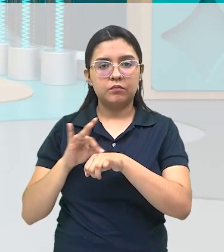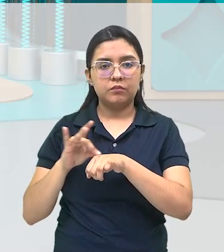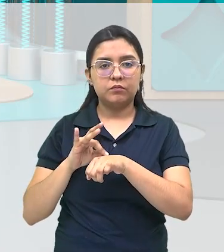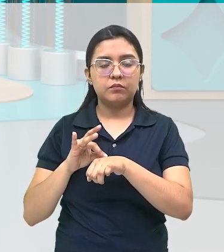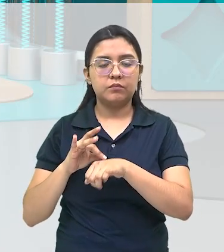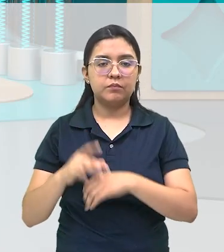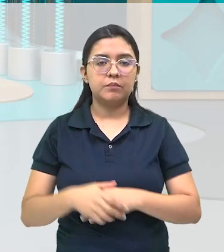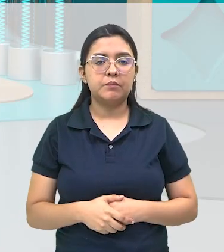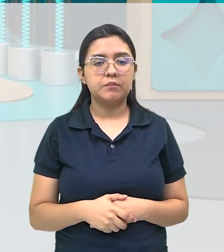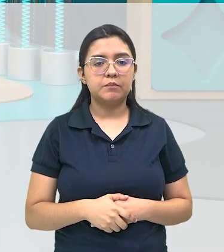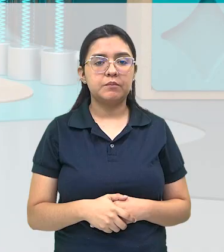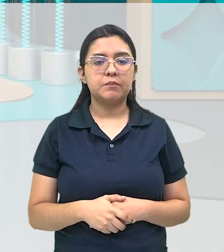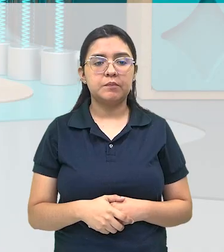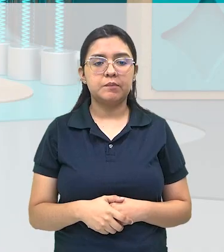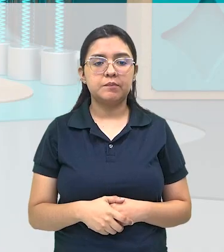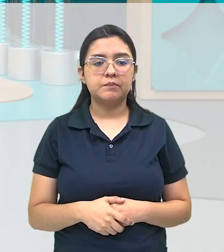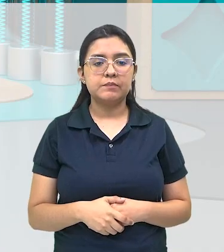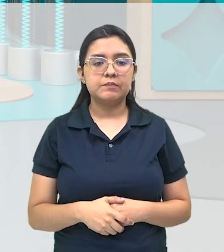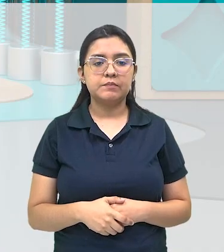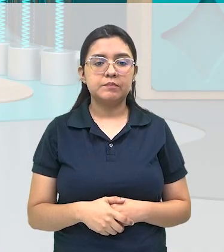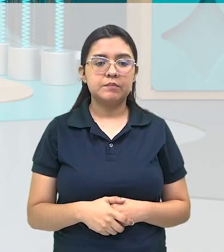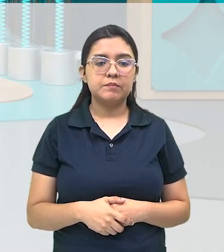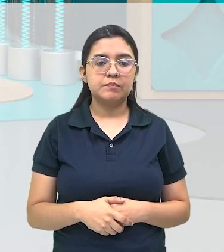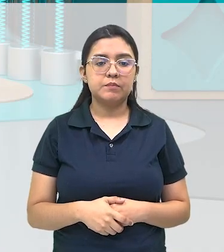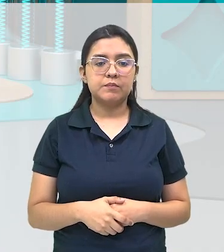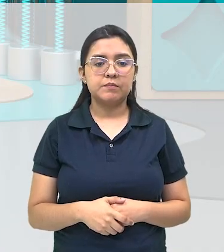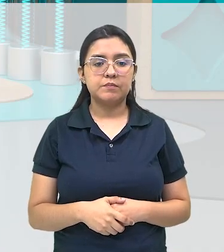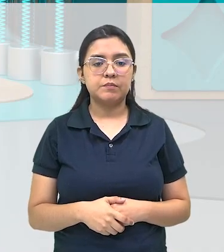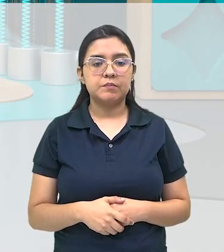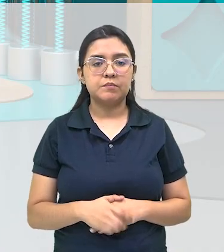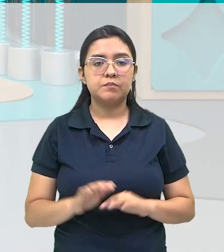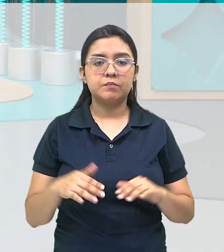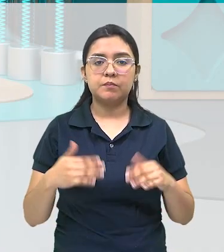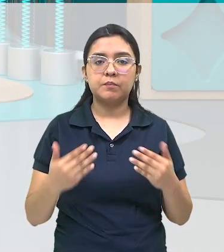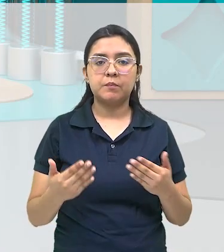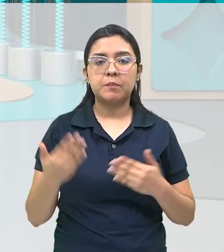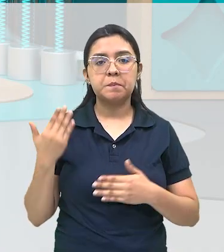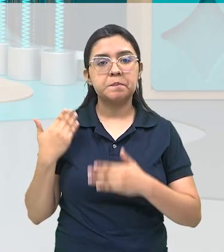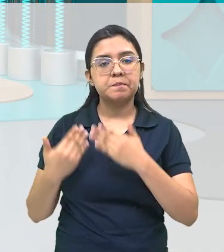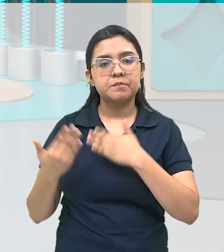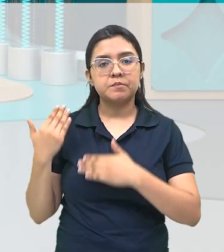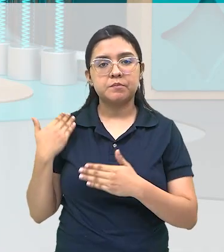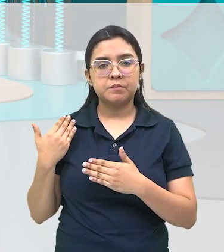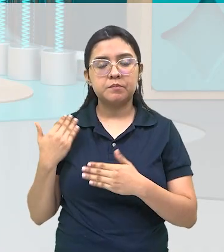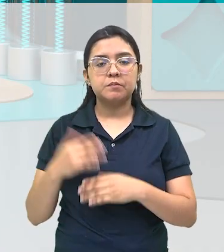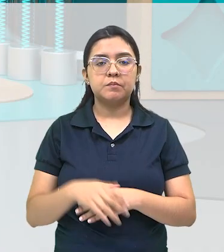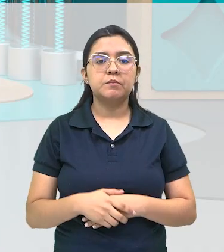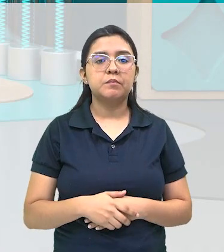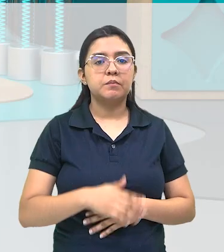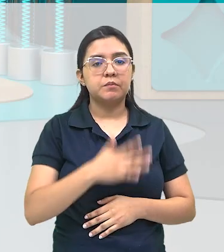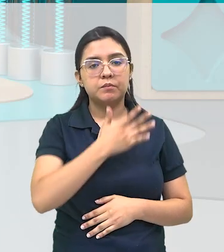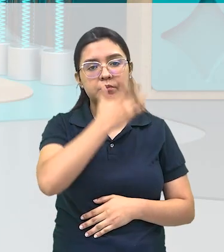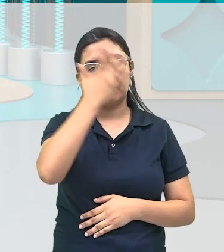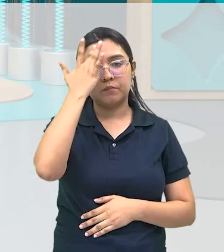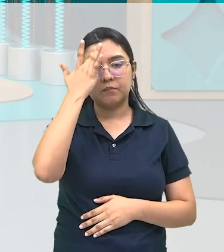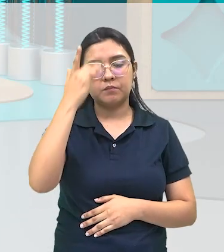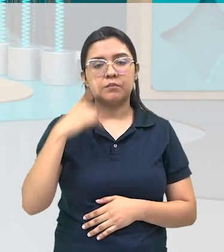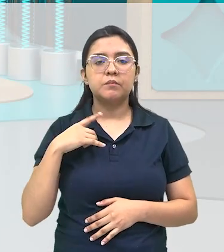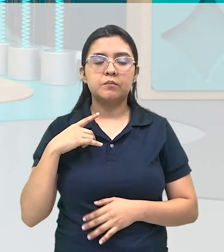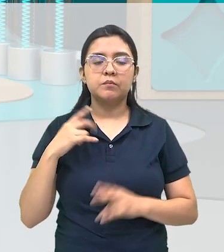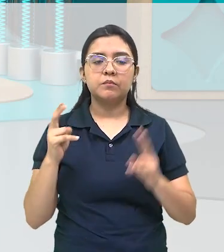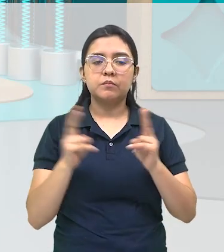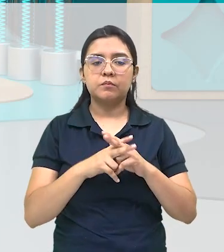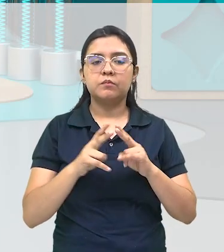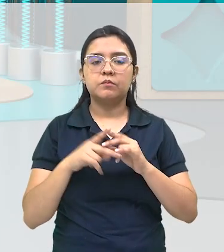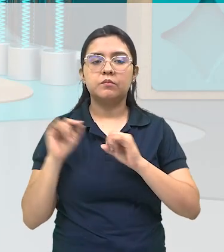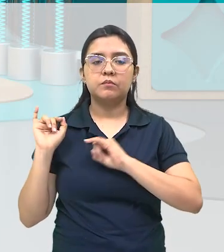hakama, certo? Que é uma vestimenta completa. Bom, antigamente, os lutadores de